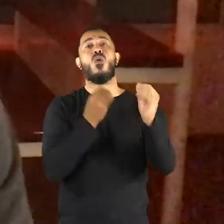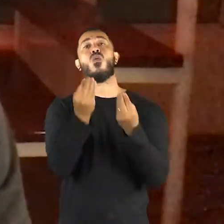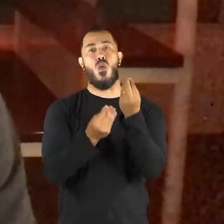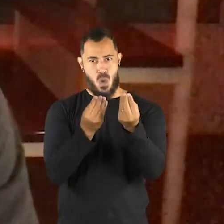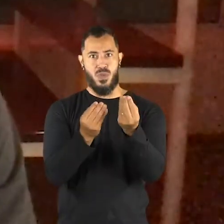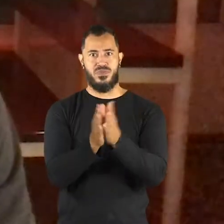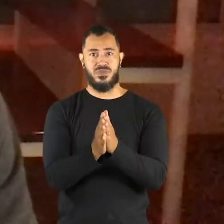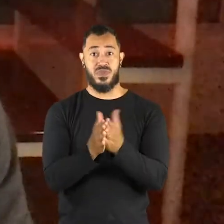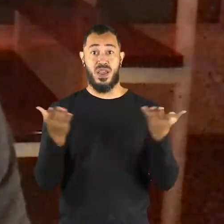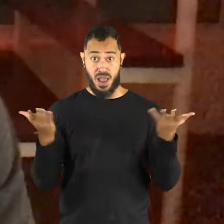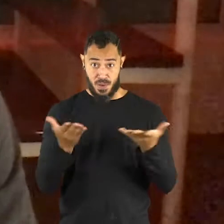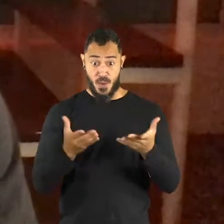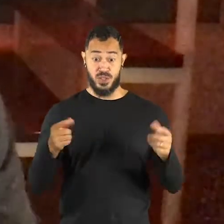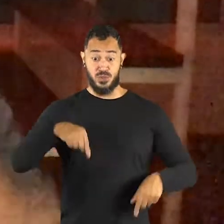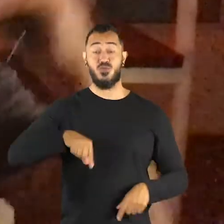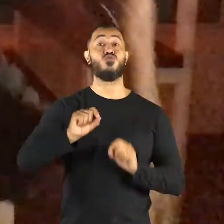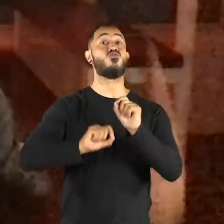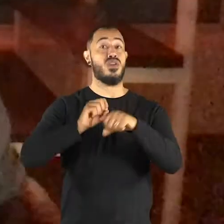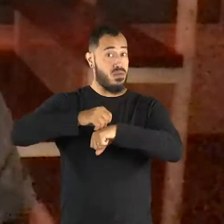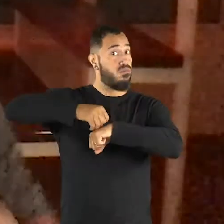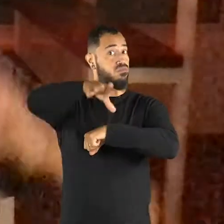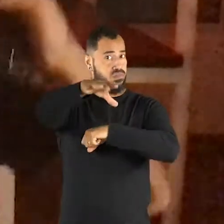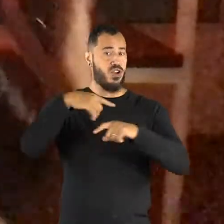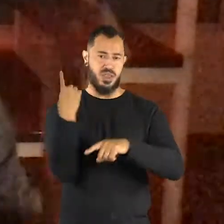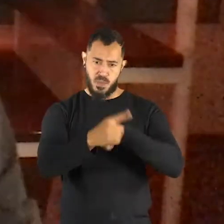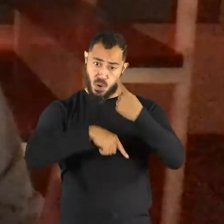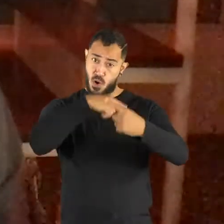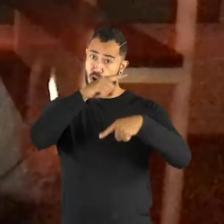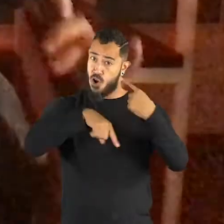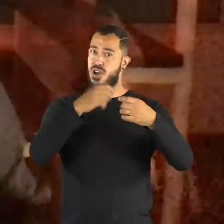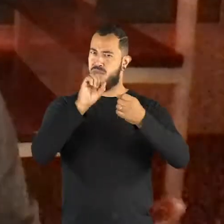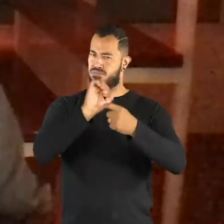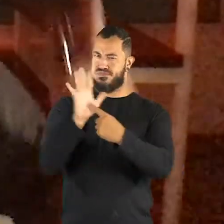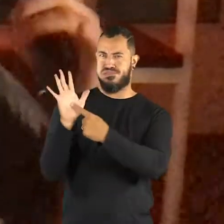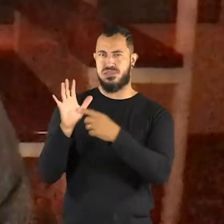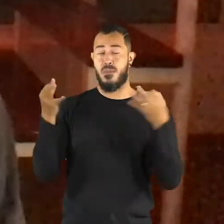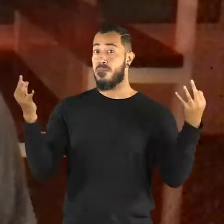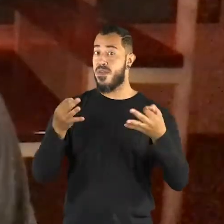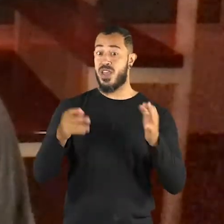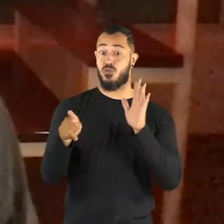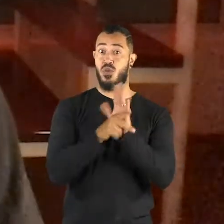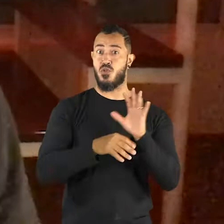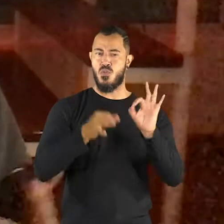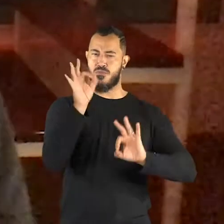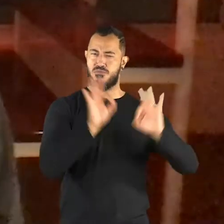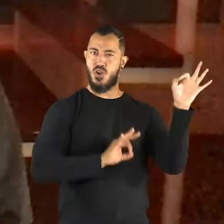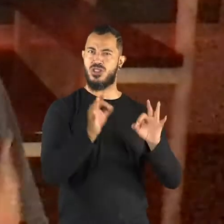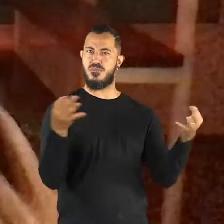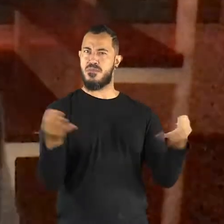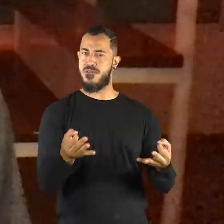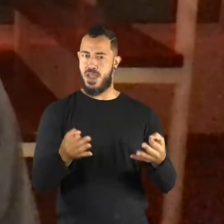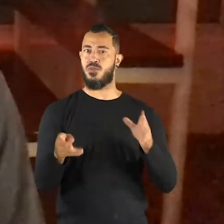Então vamos pegar esses elementos de hoje para no final a gente montar uma apresentação inteira e termos um projeto de videoclipe. Então assim, a